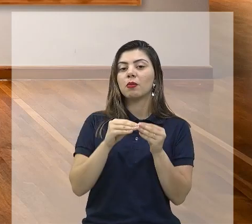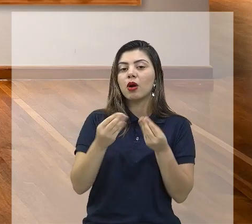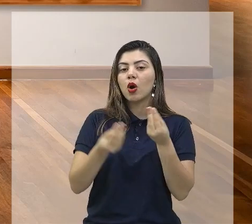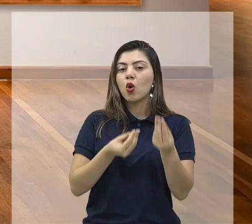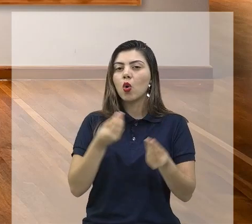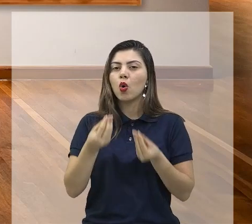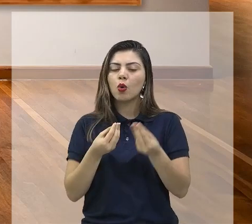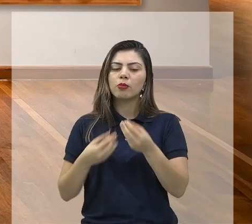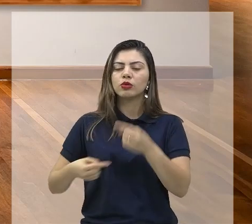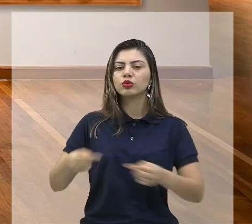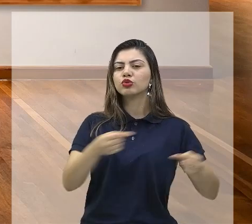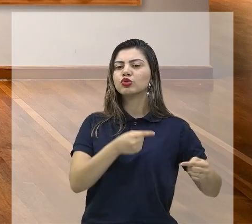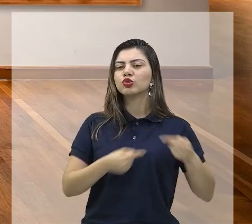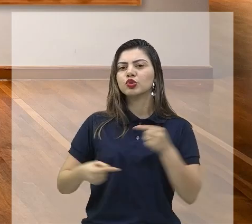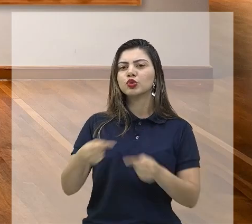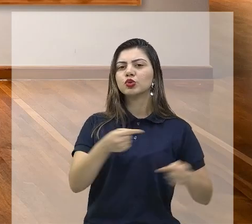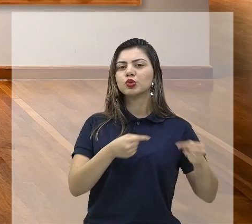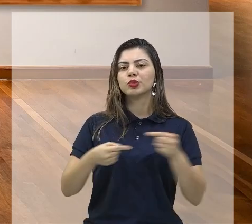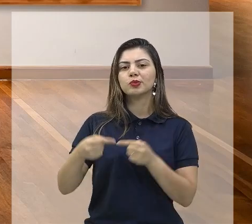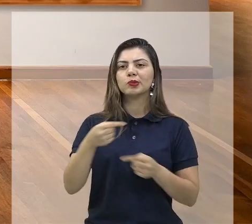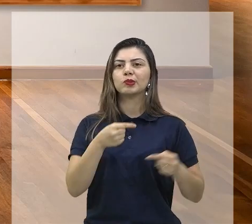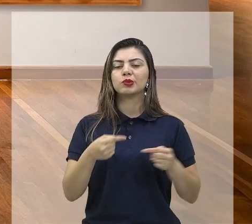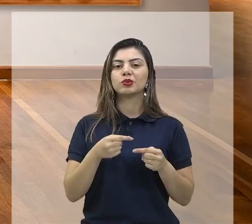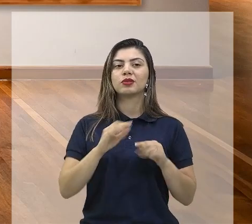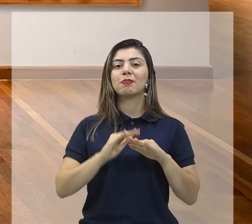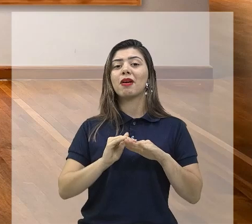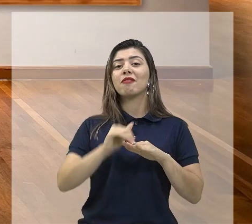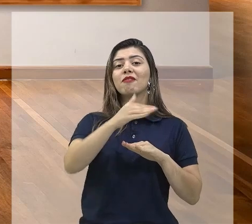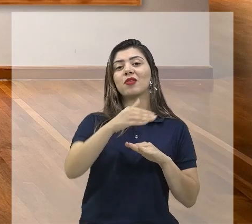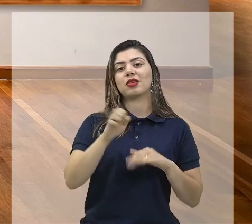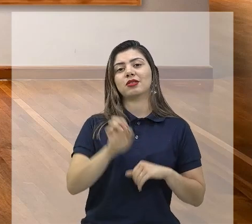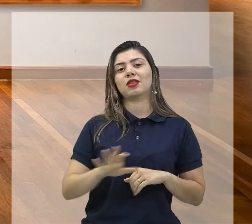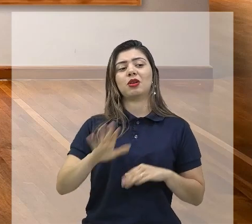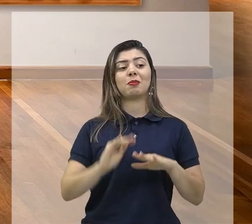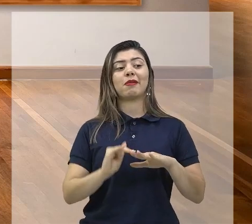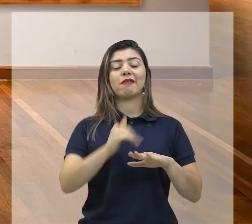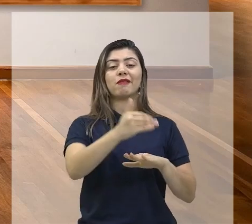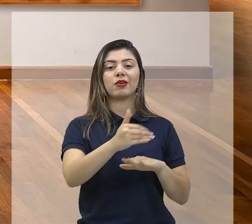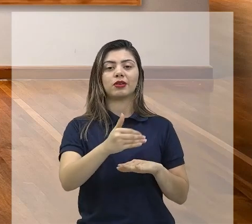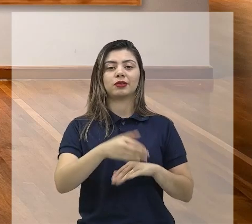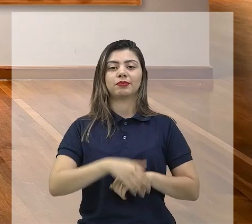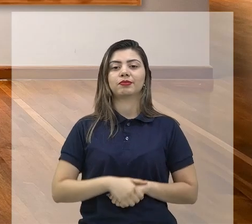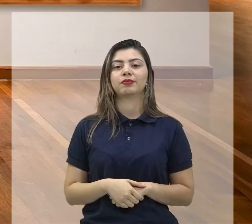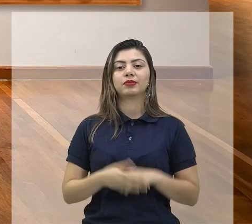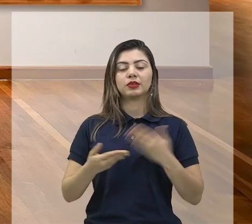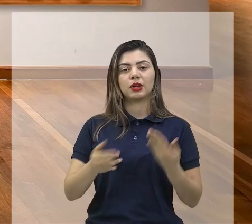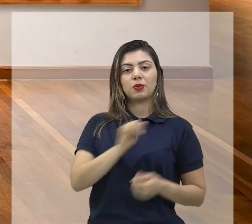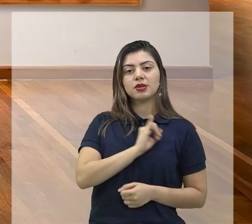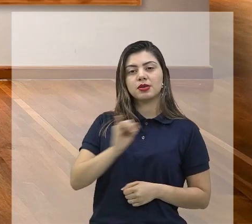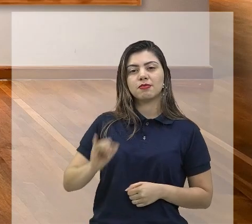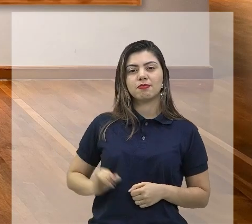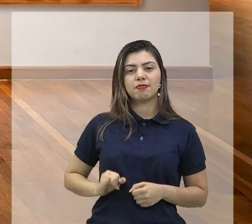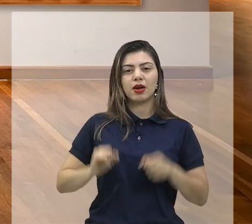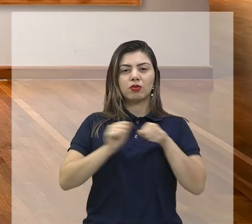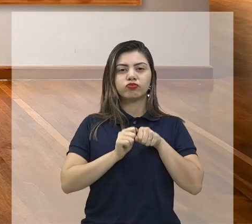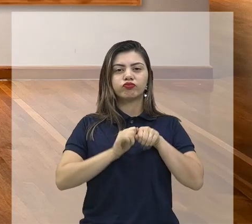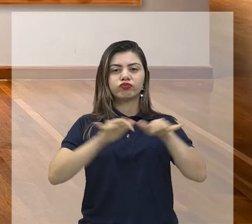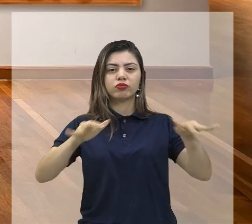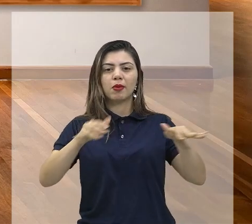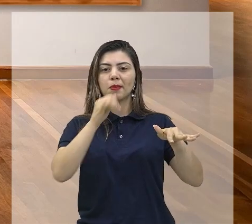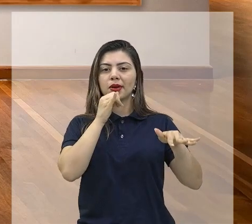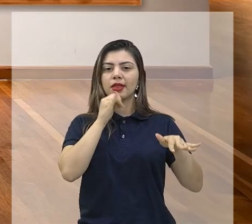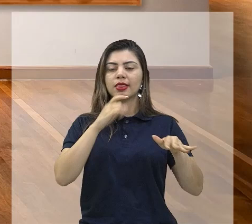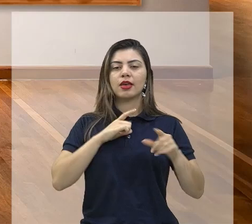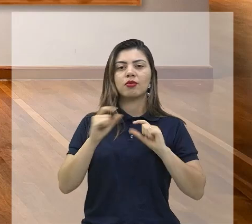então, por colônias fora, então, ali da Europa. Nós temos aí, então, a expansão imperialista. As potências como a Grã-Bretanha,